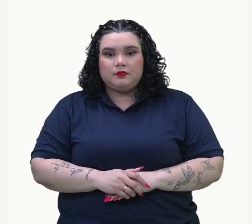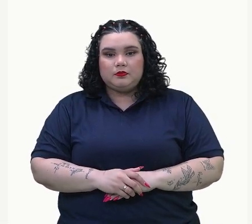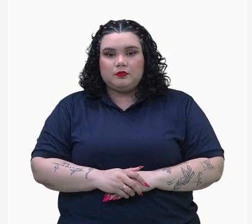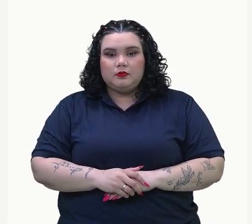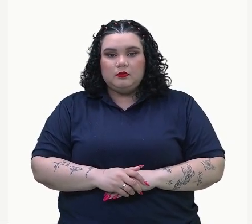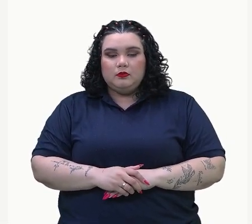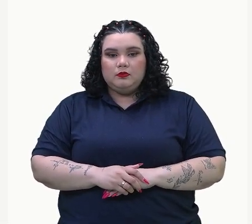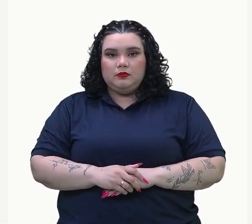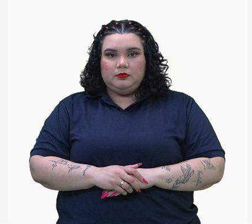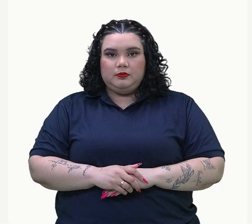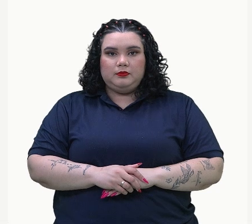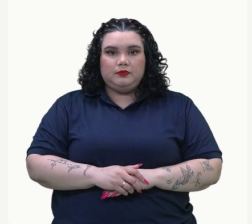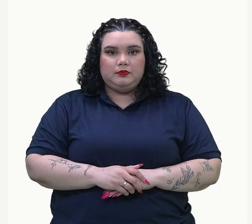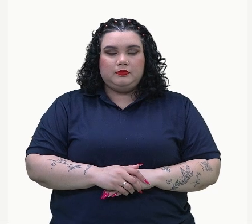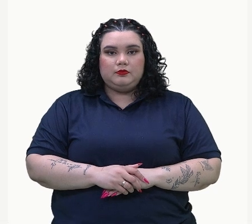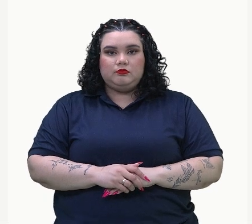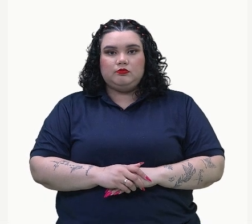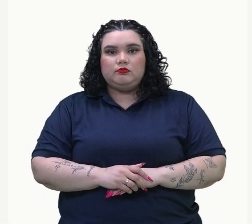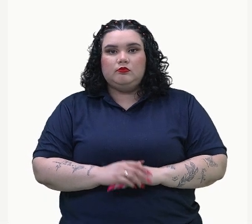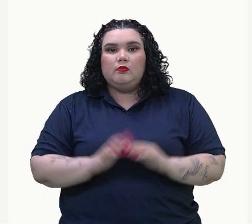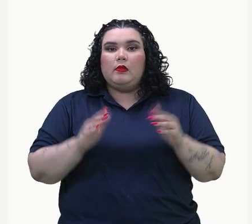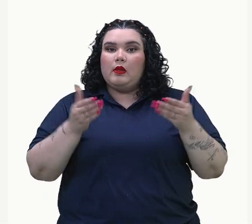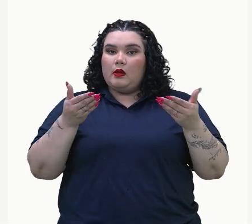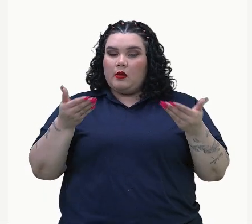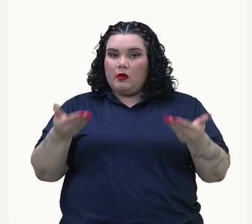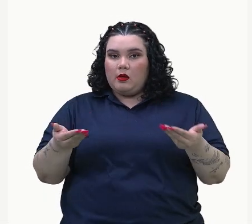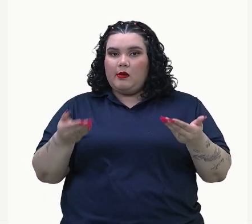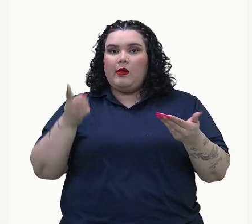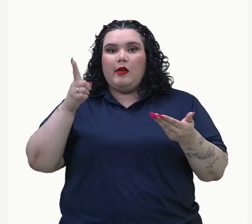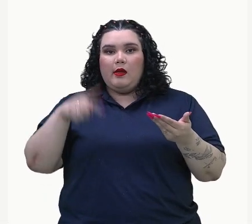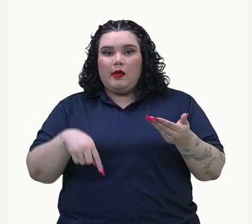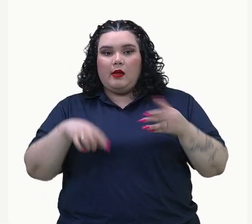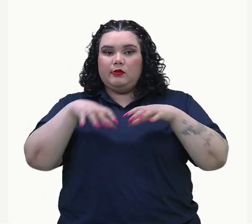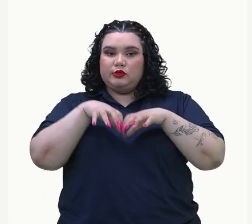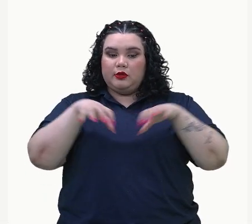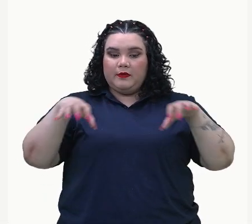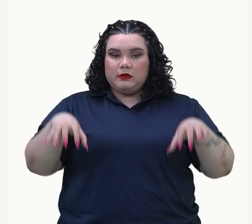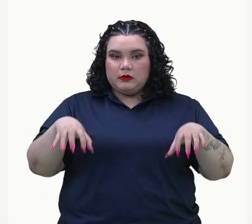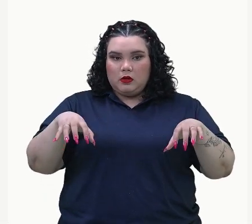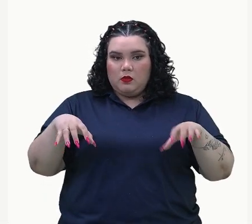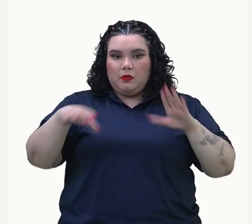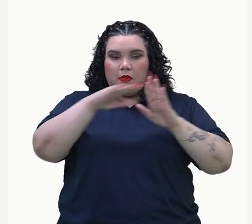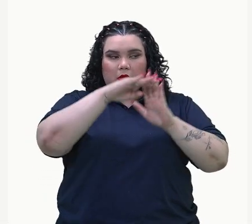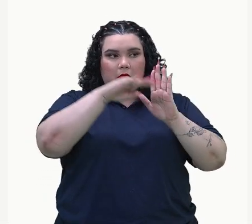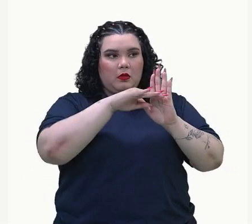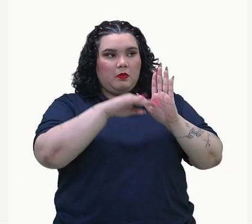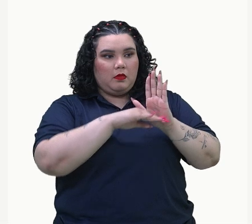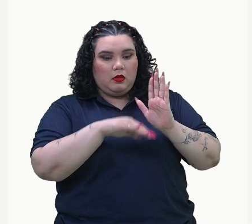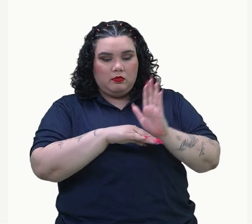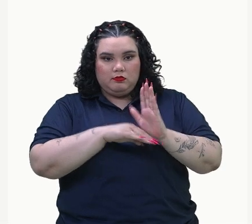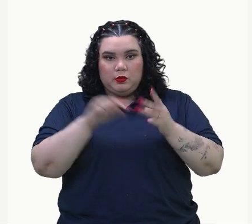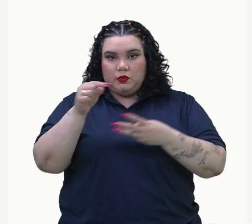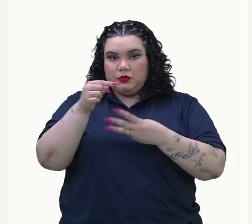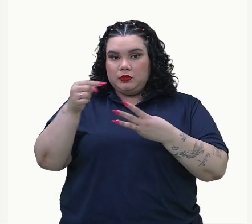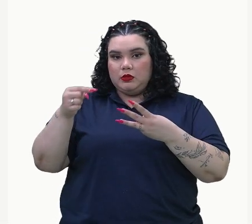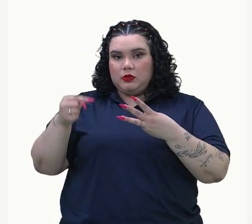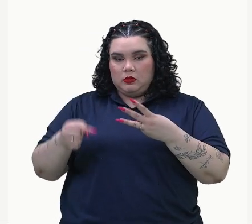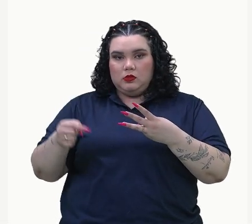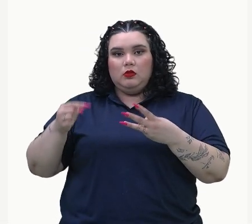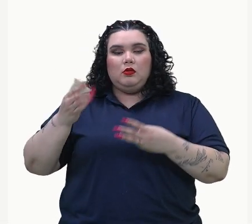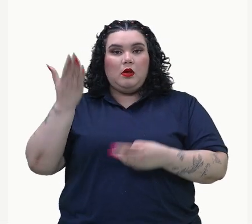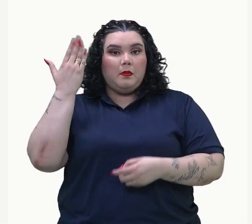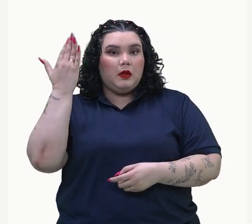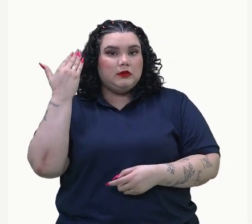A burguesia e o povão. Essa era a divisão estamental, por assim dizer, do